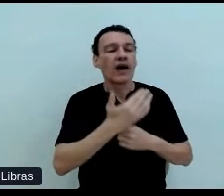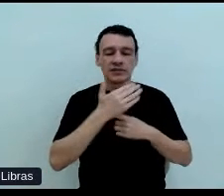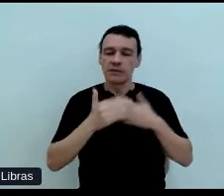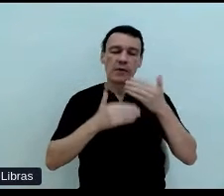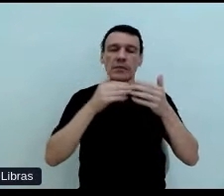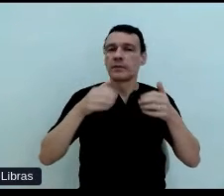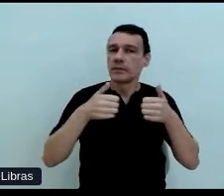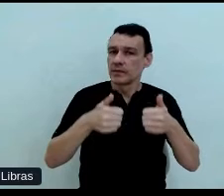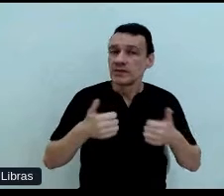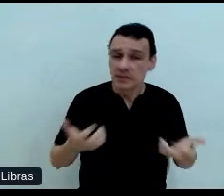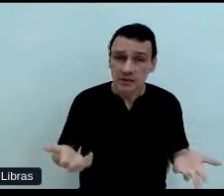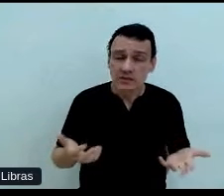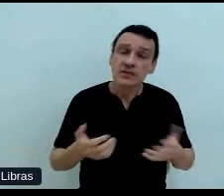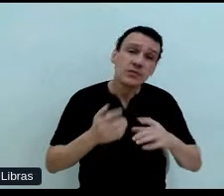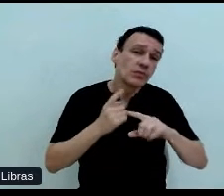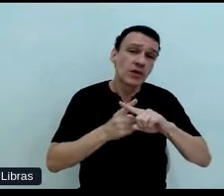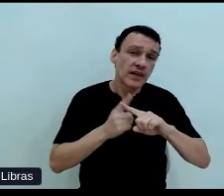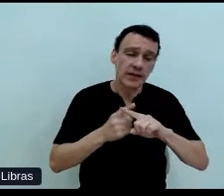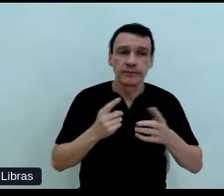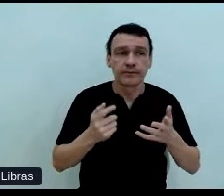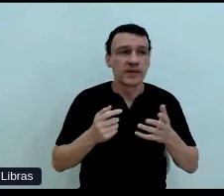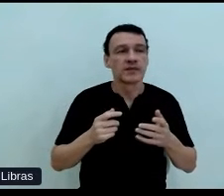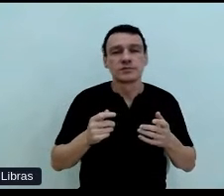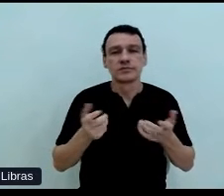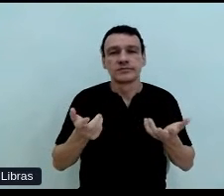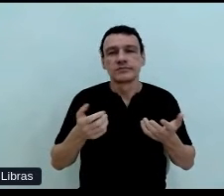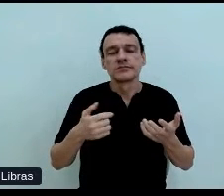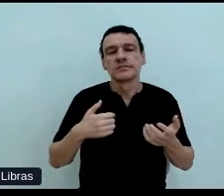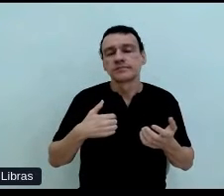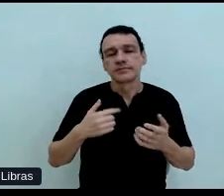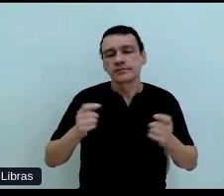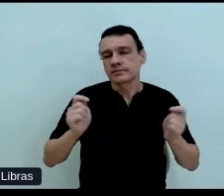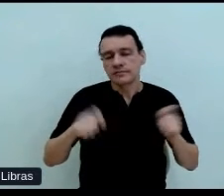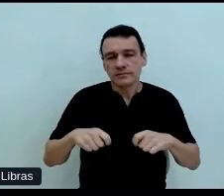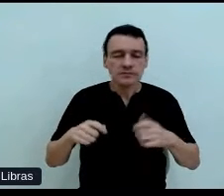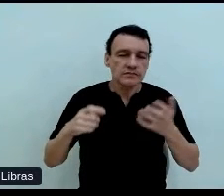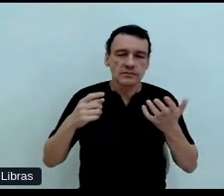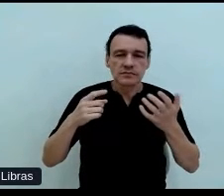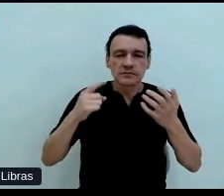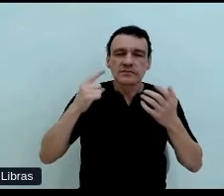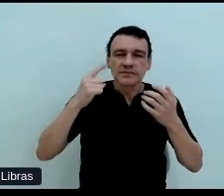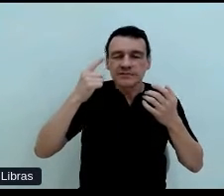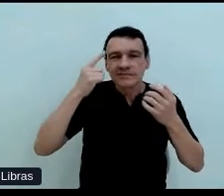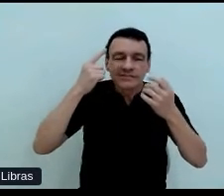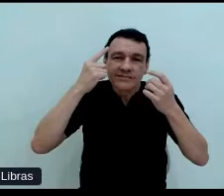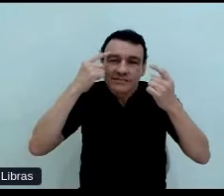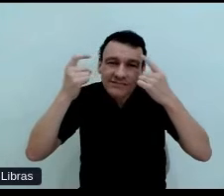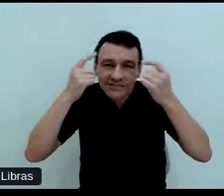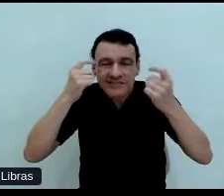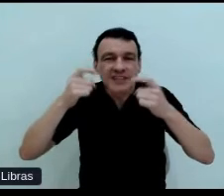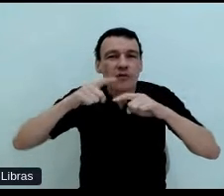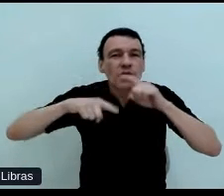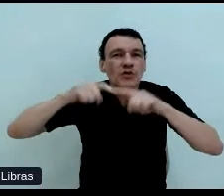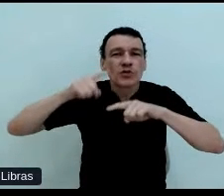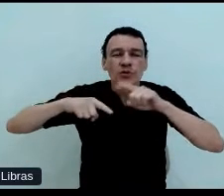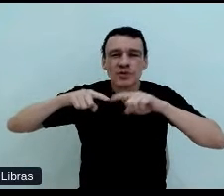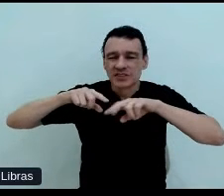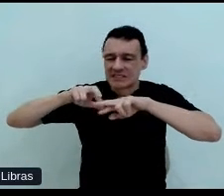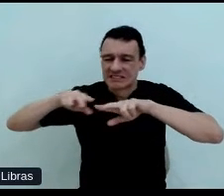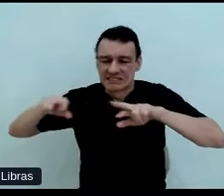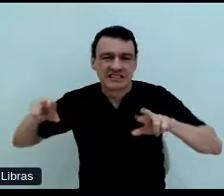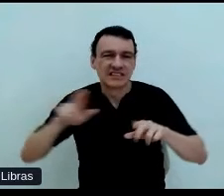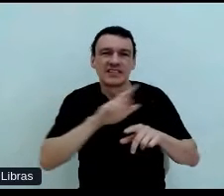tanto de produtos, pensando aqui num ambiente que realmente é um ambiente corporativo, então